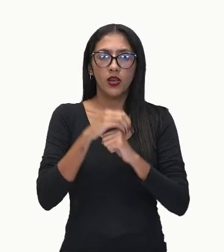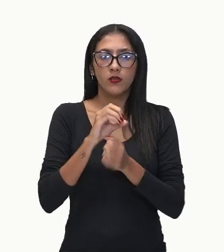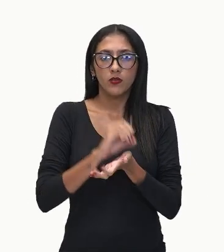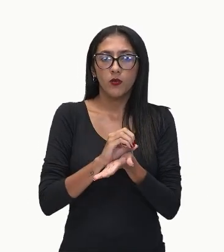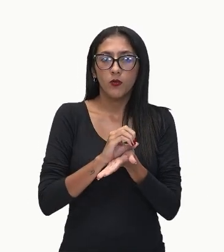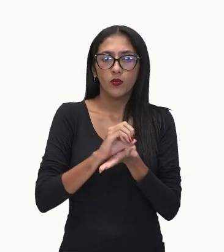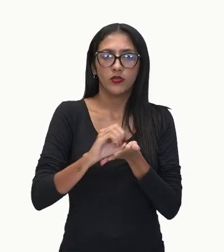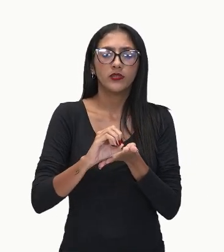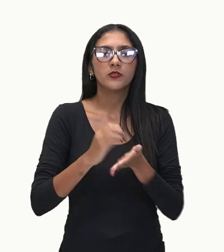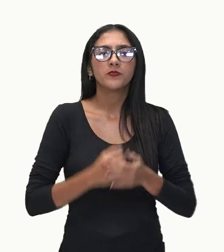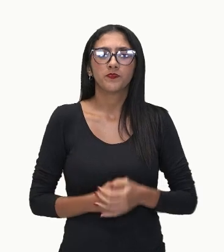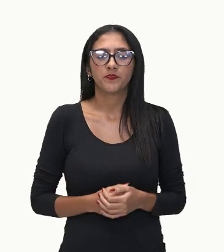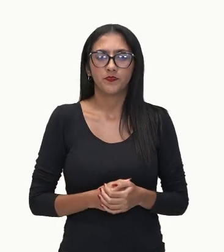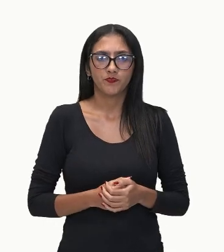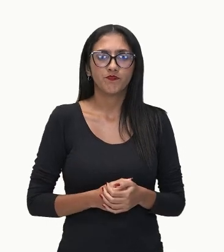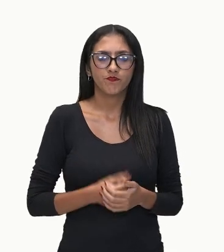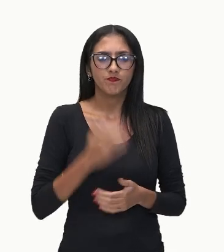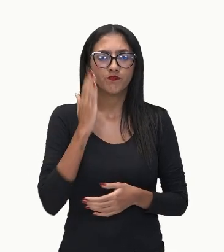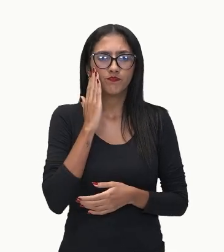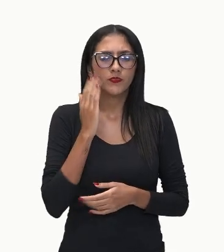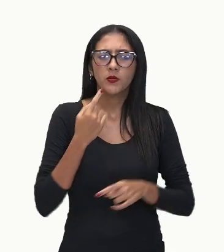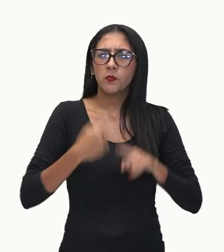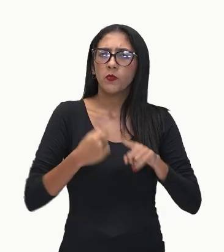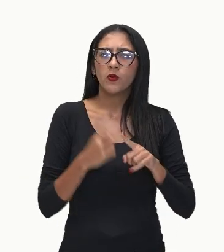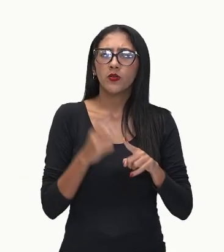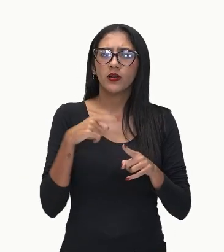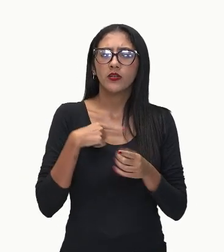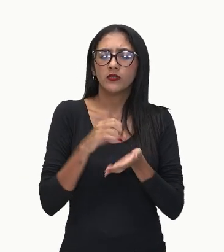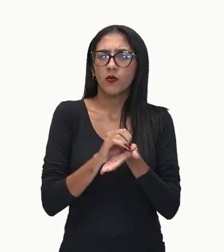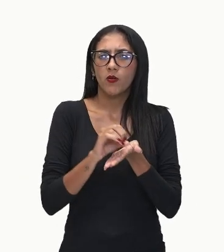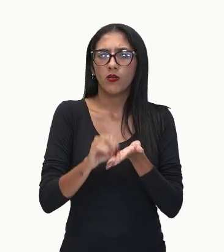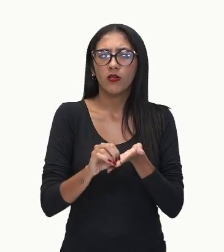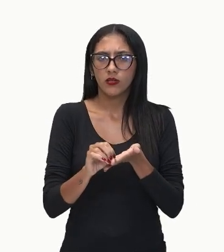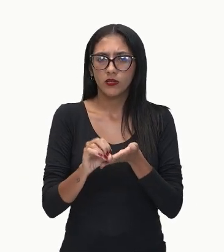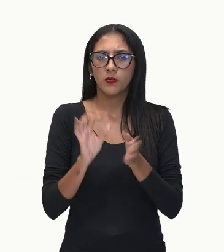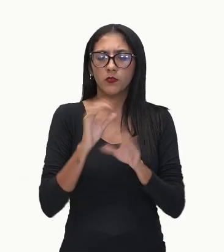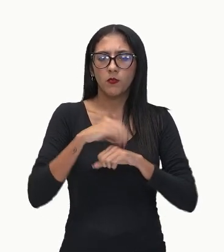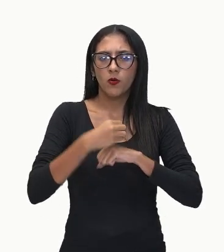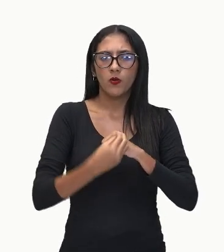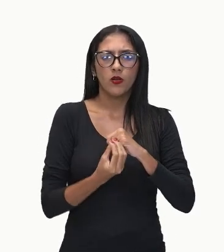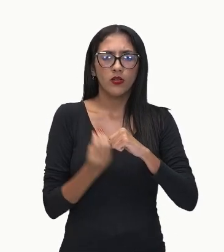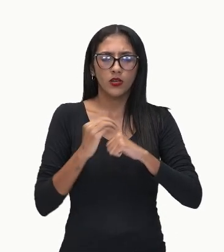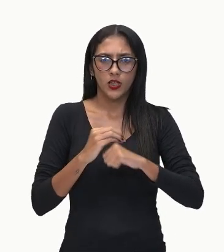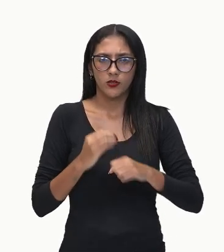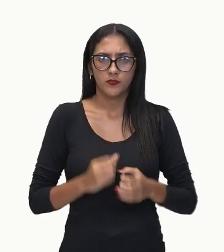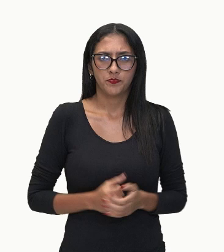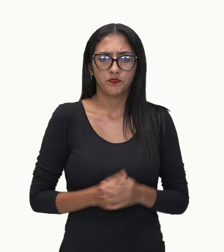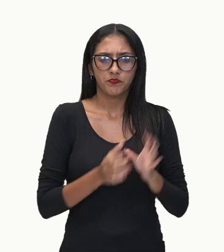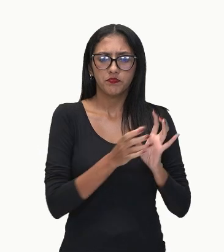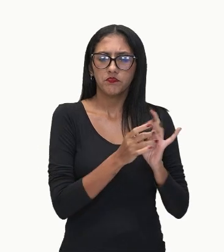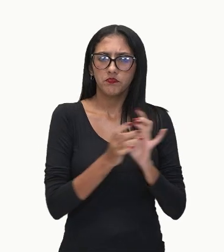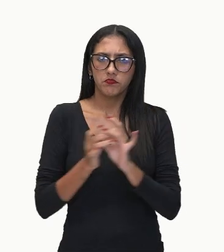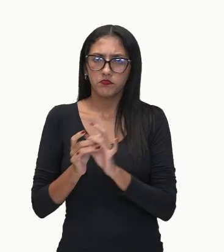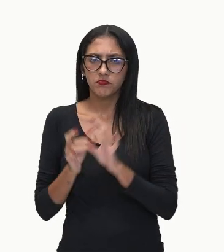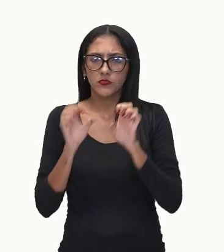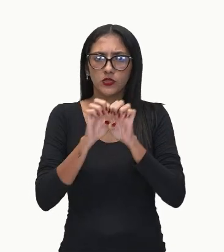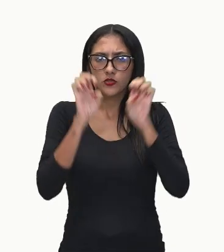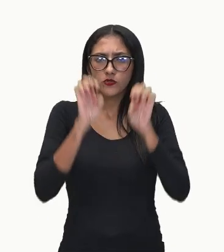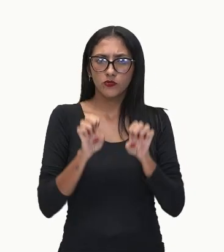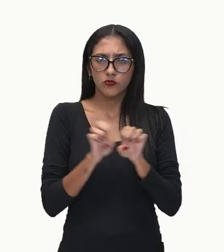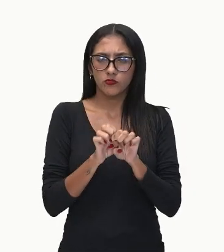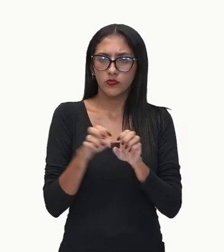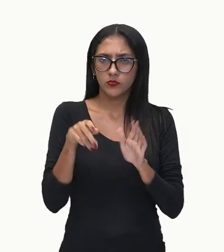orgânicas, né? Por que elas são orgânicas? Porque as cadeias carbônicas dos